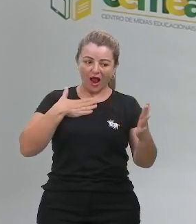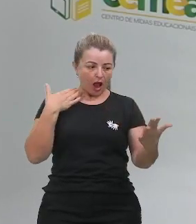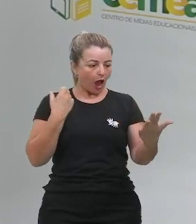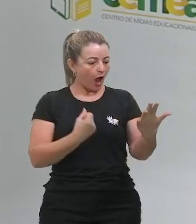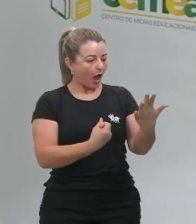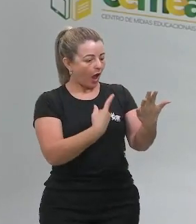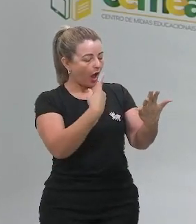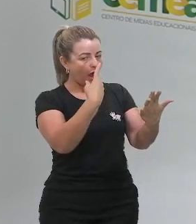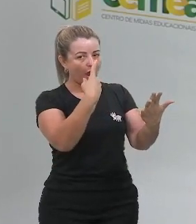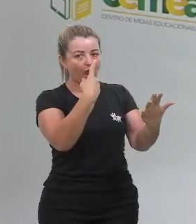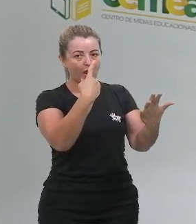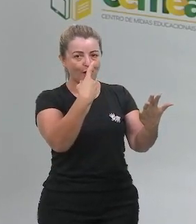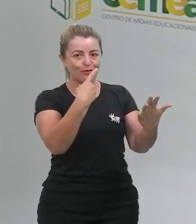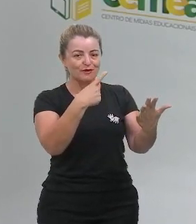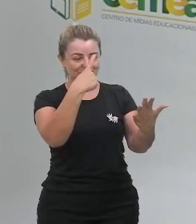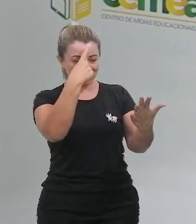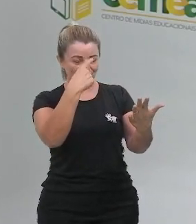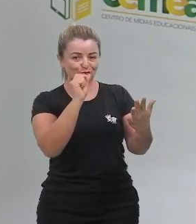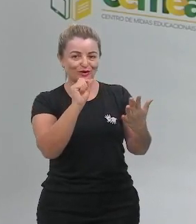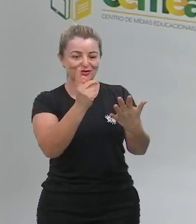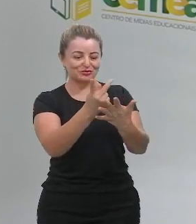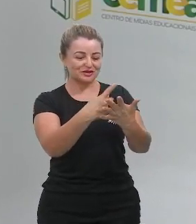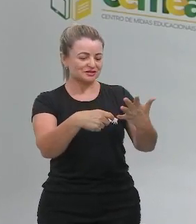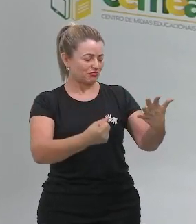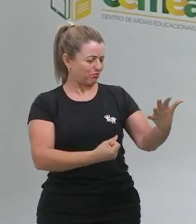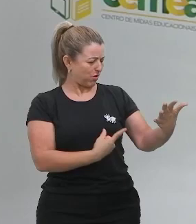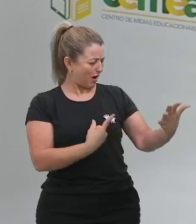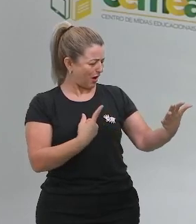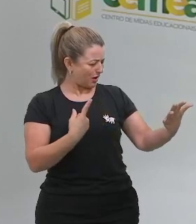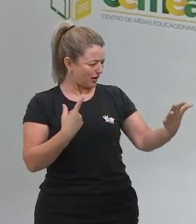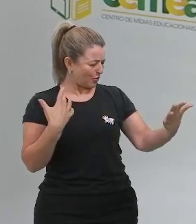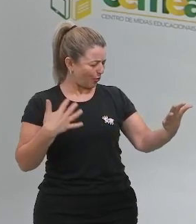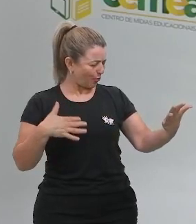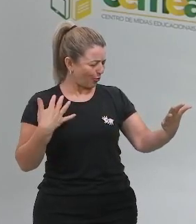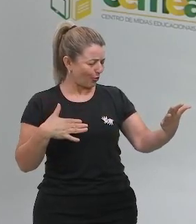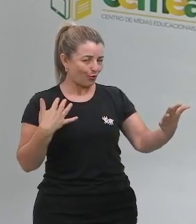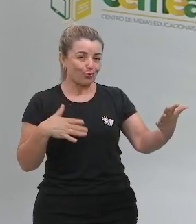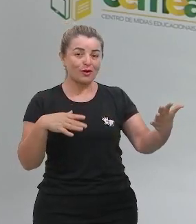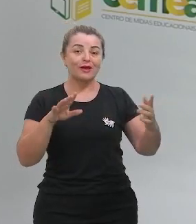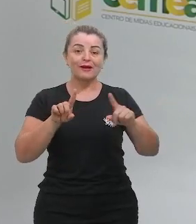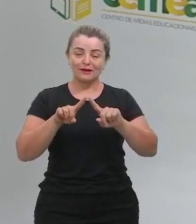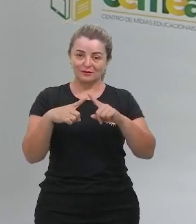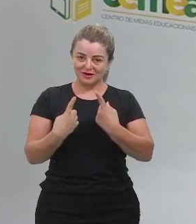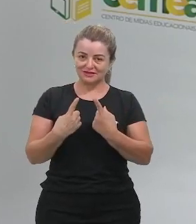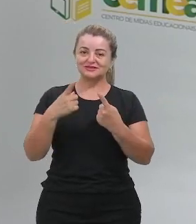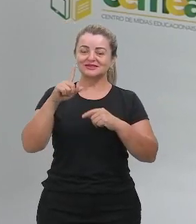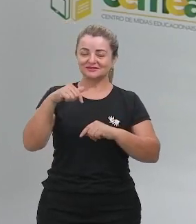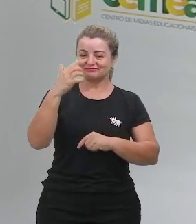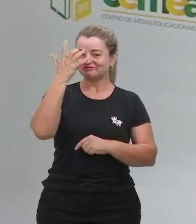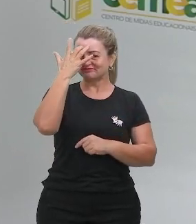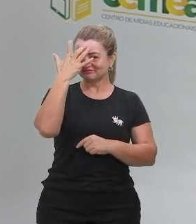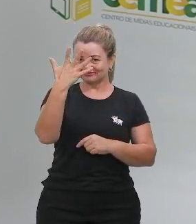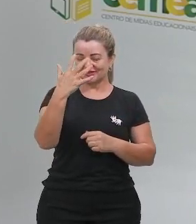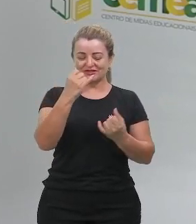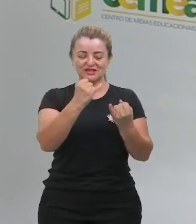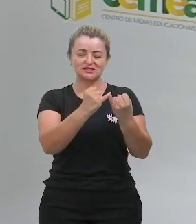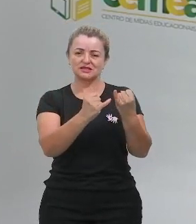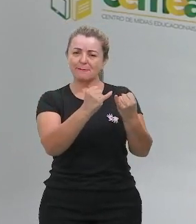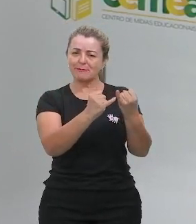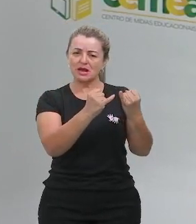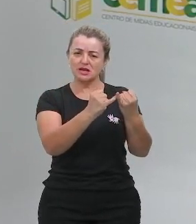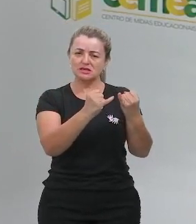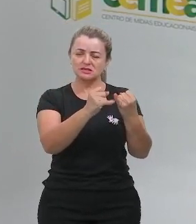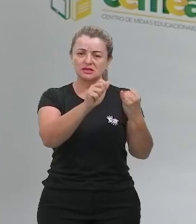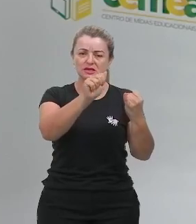formato do desenho que vai aparecer, mas ela é uma questão relativamente muito fácil, tá bom? Ela vai envolver apenas a ideia de semelhança de